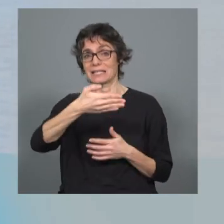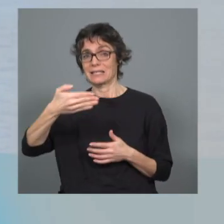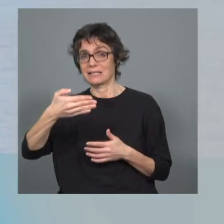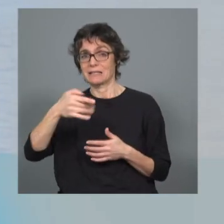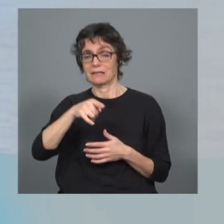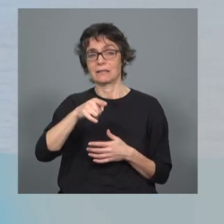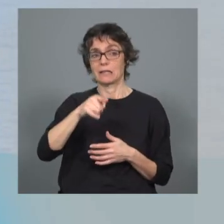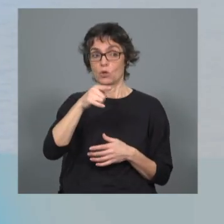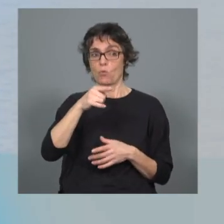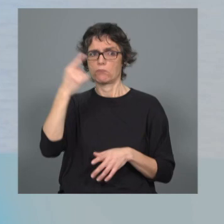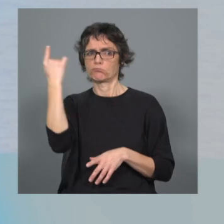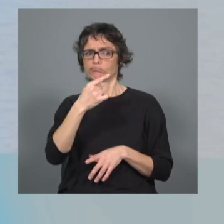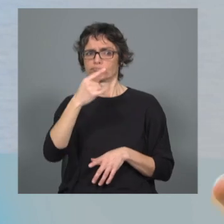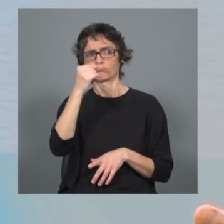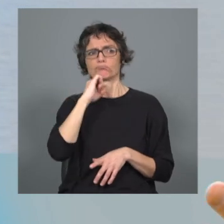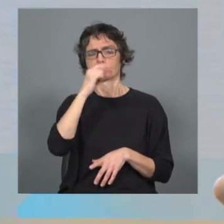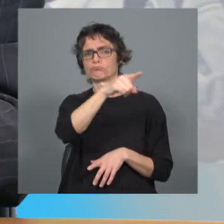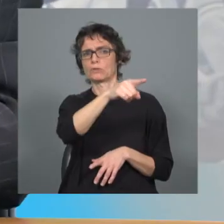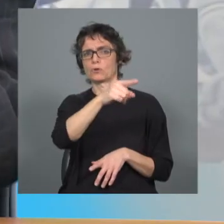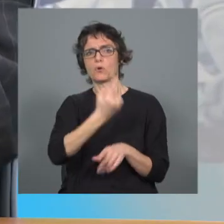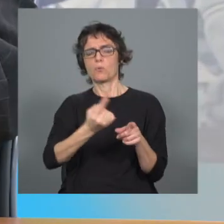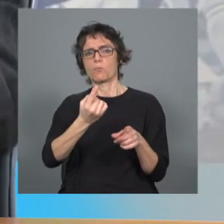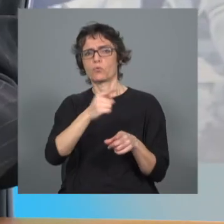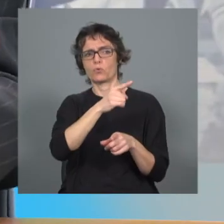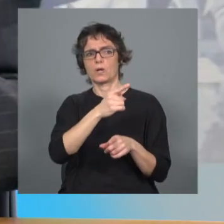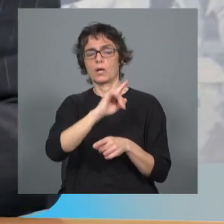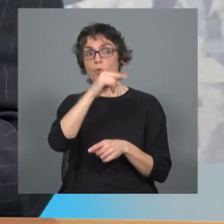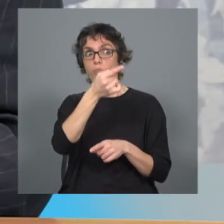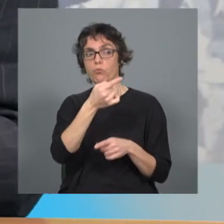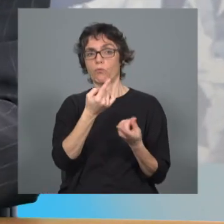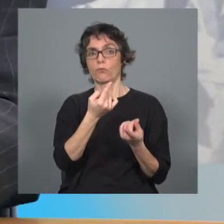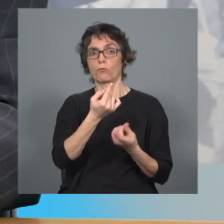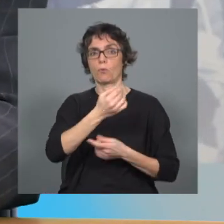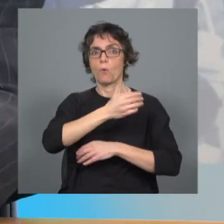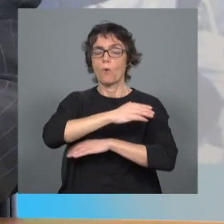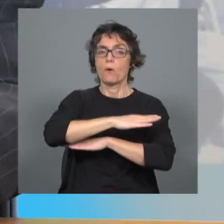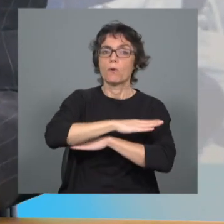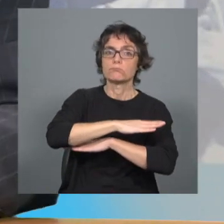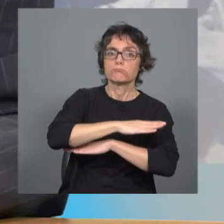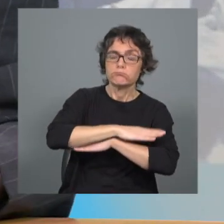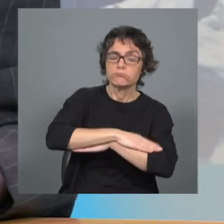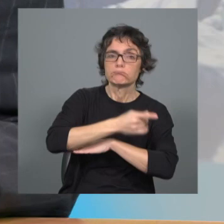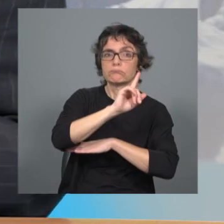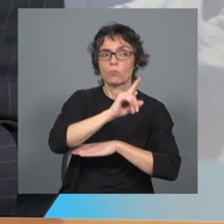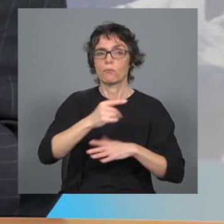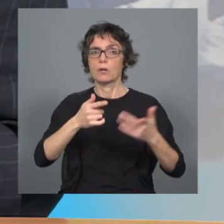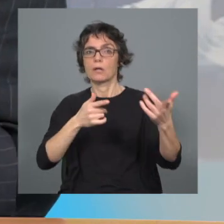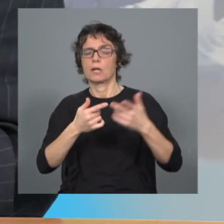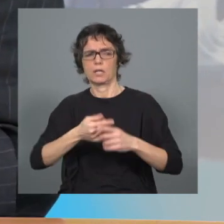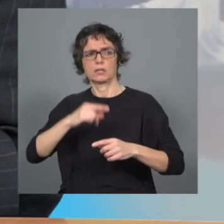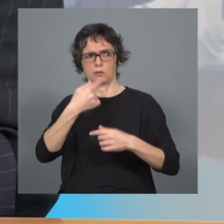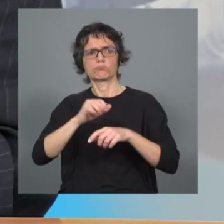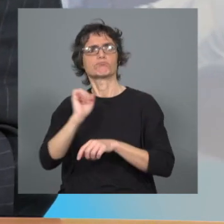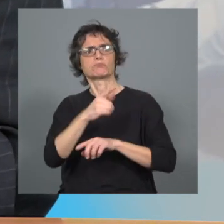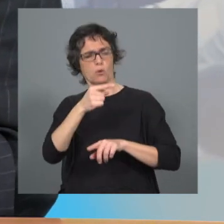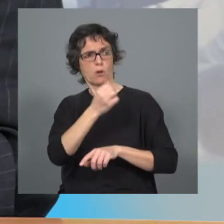matar, porque não lhe obedeciam e ele era contra, 800 fariseus e pregá-los em cruz à